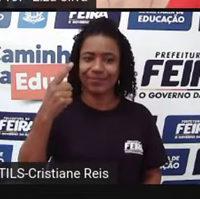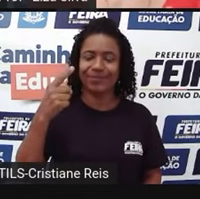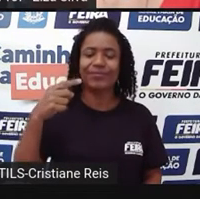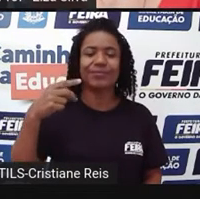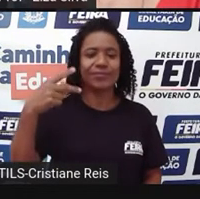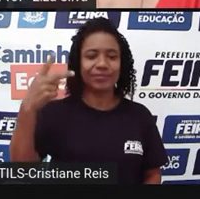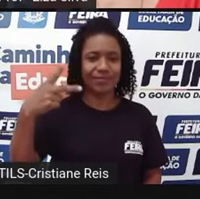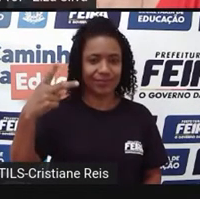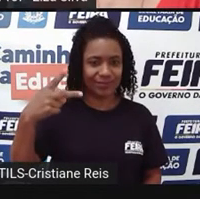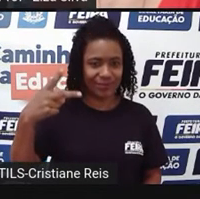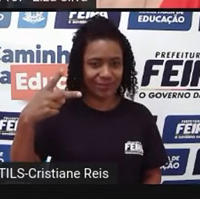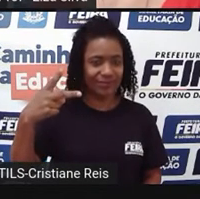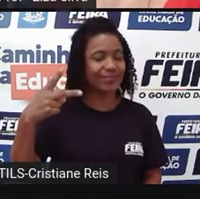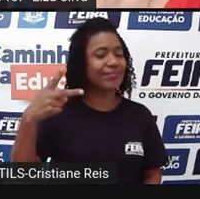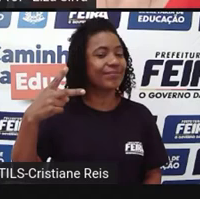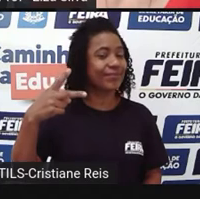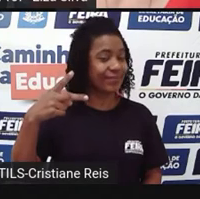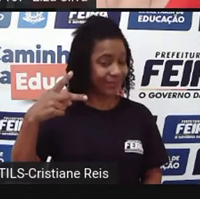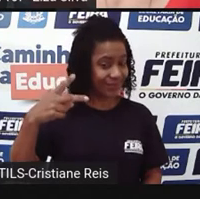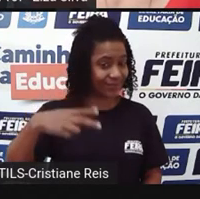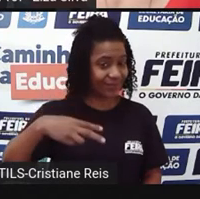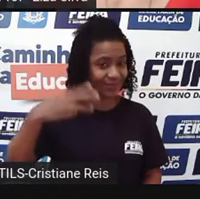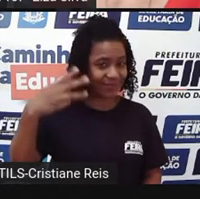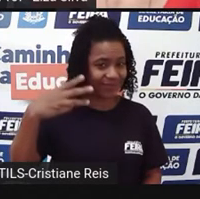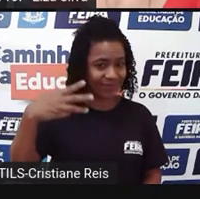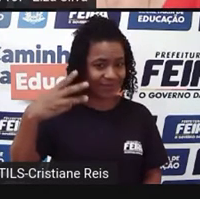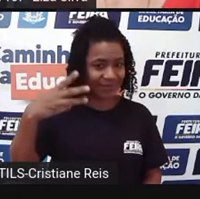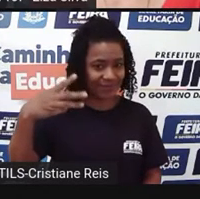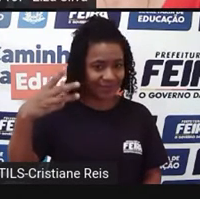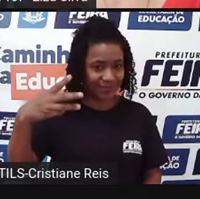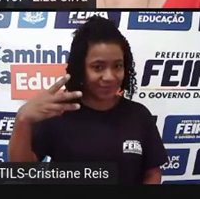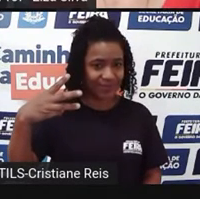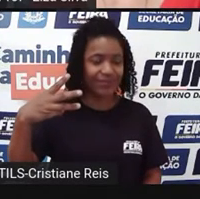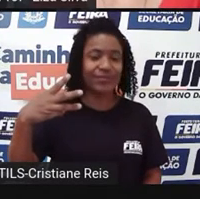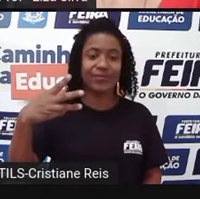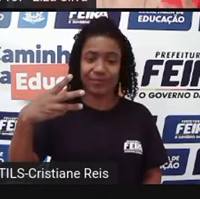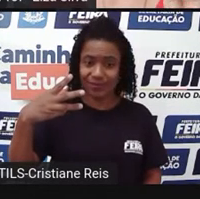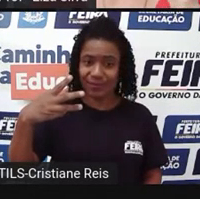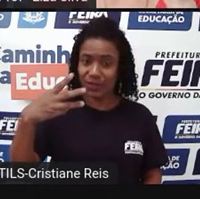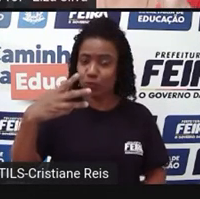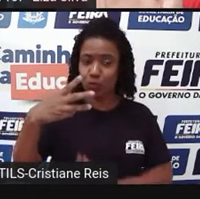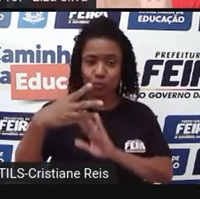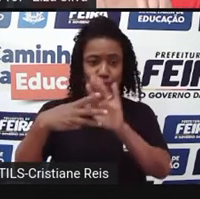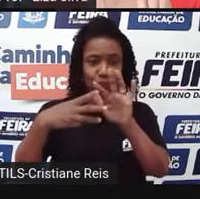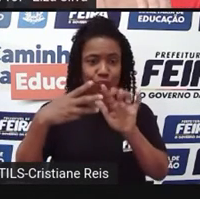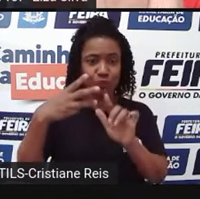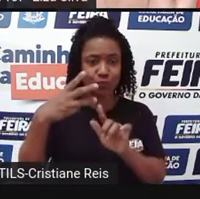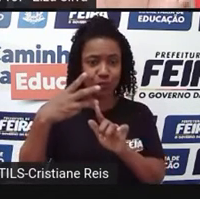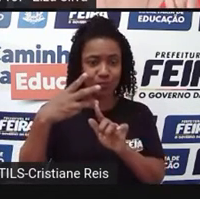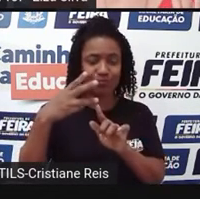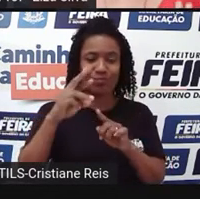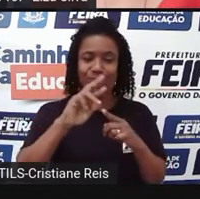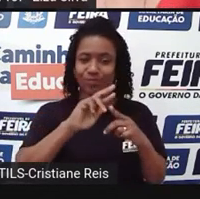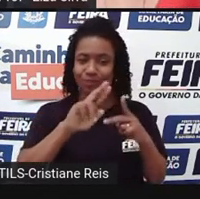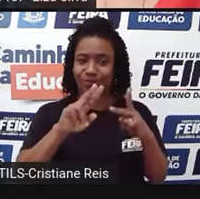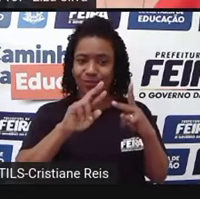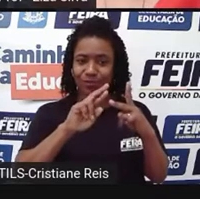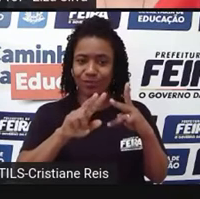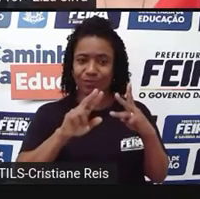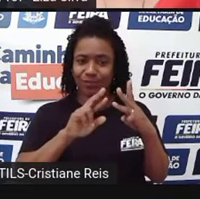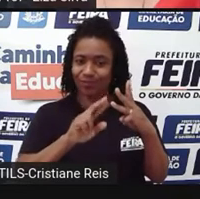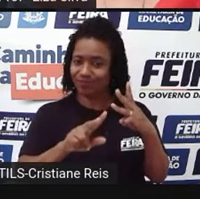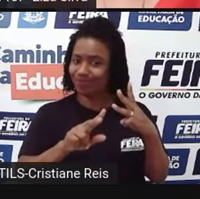segundo second parceiro tarde apenas esses três tem